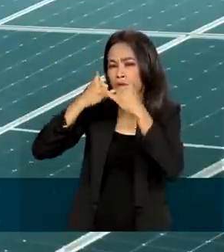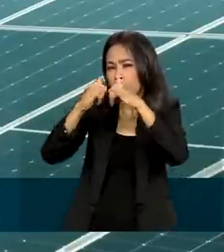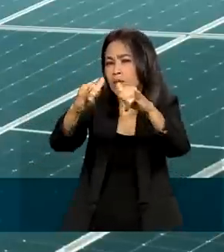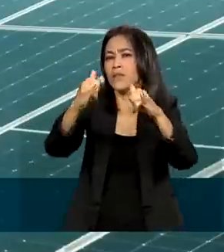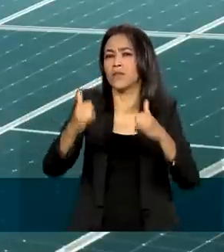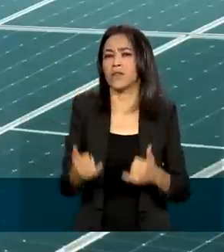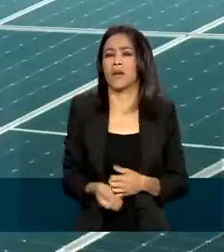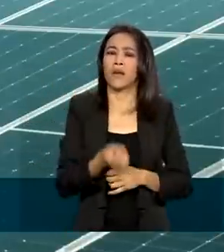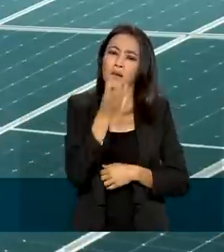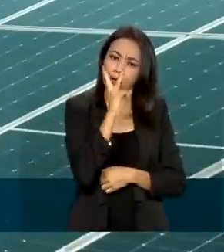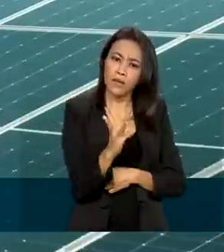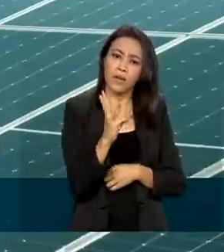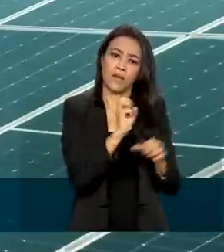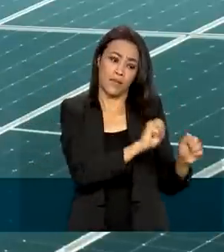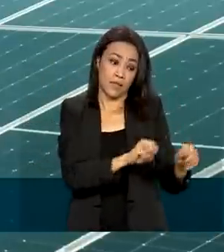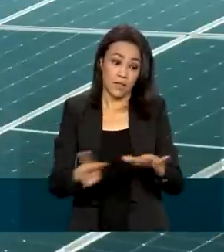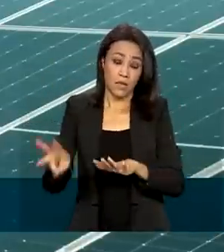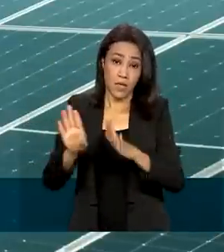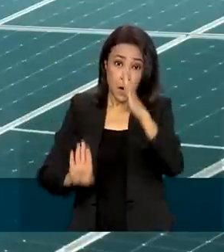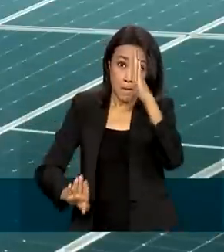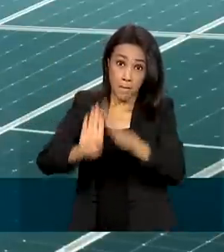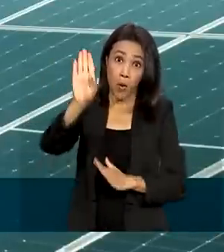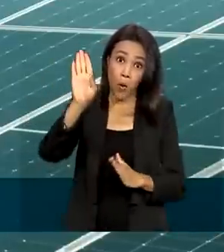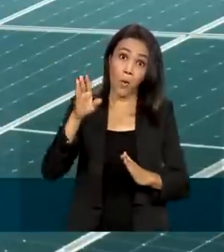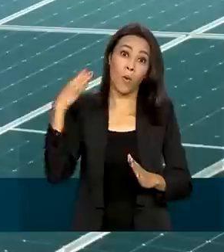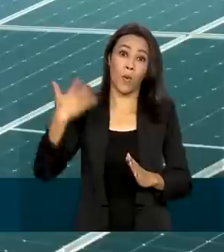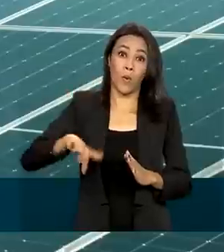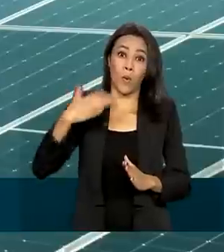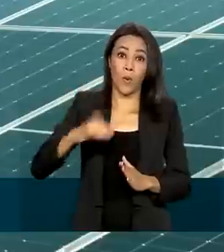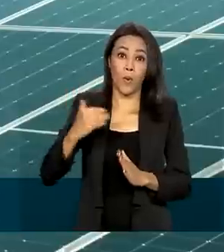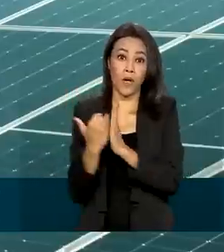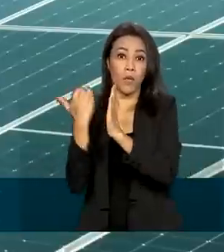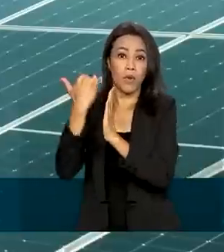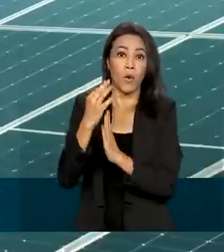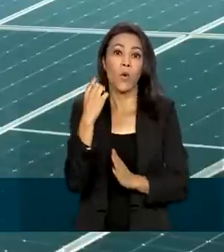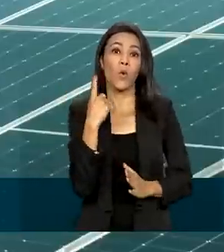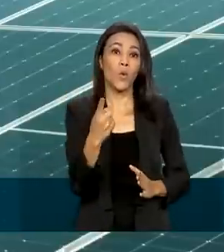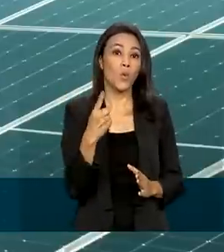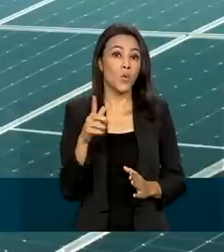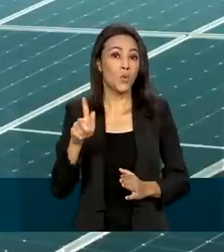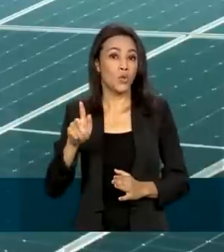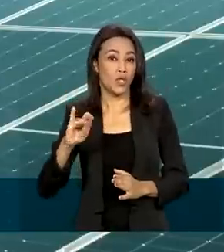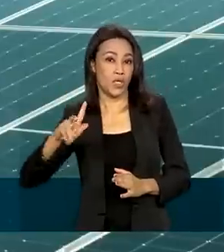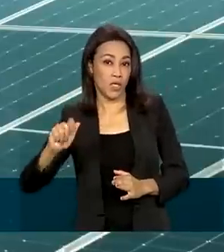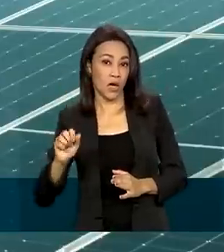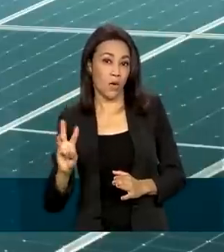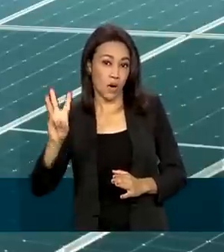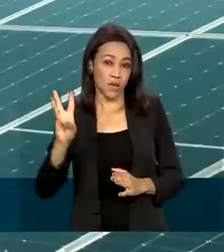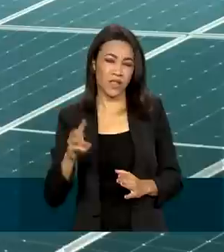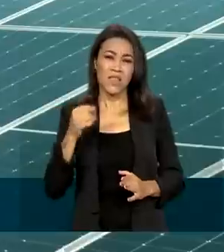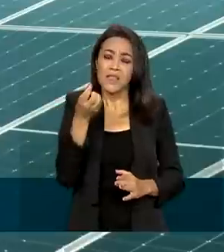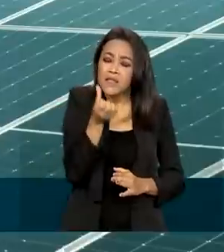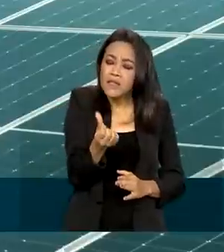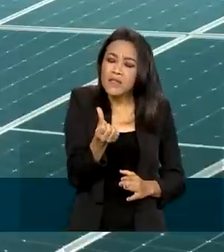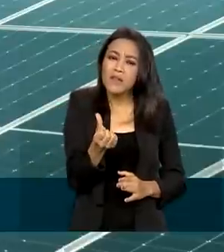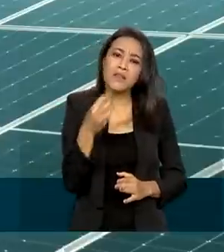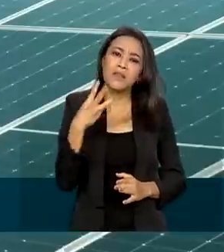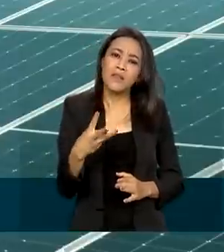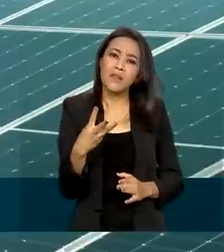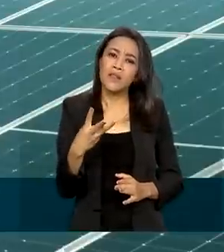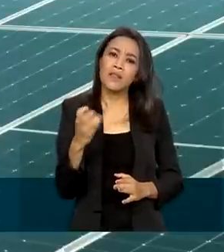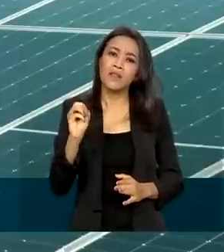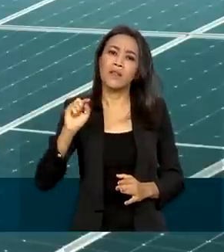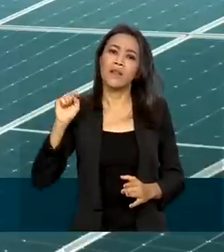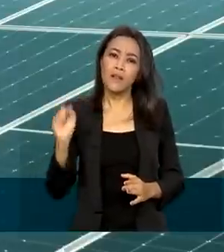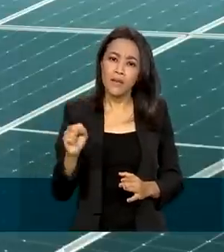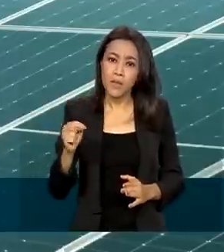apenas 3 semanas, bateu recorde e cresceu 1 gigawatt. São mais de 630 mil empregos criados